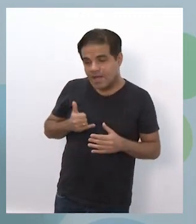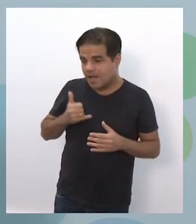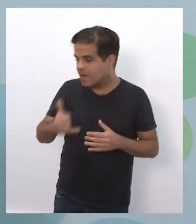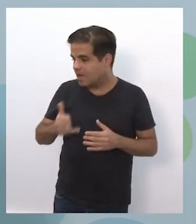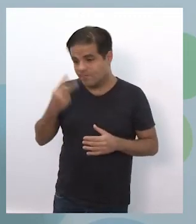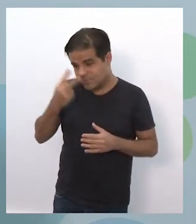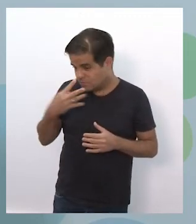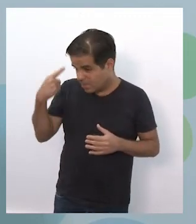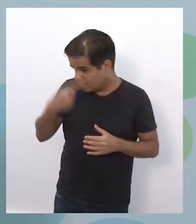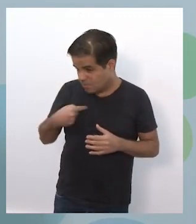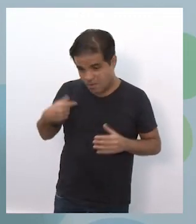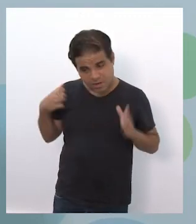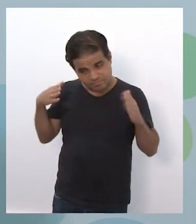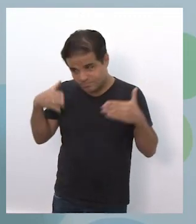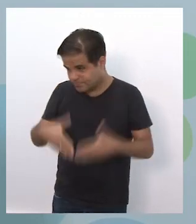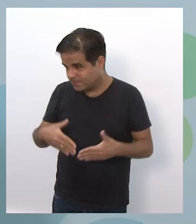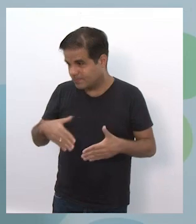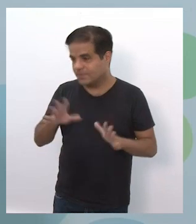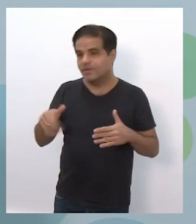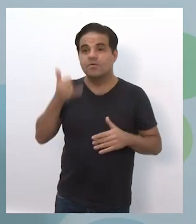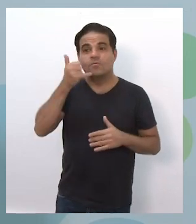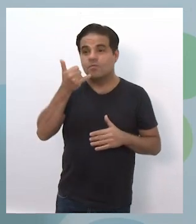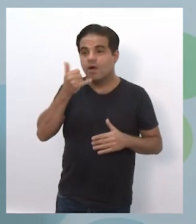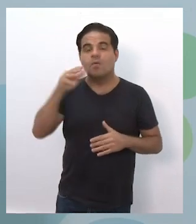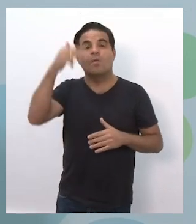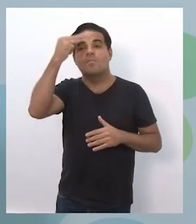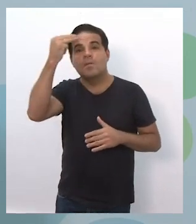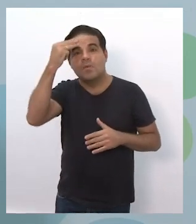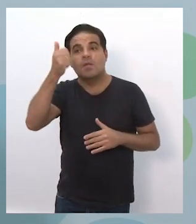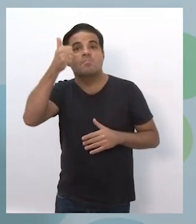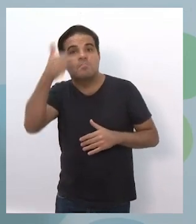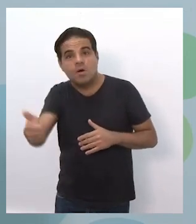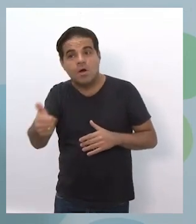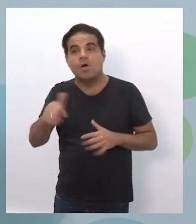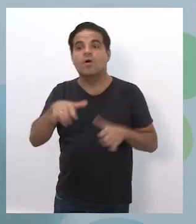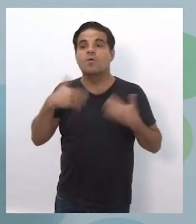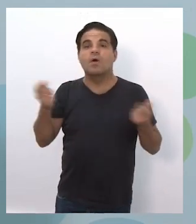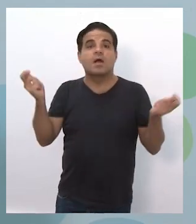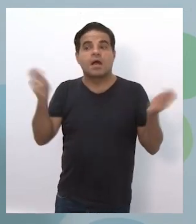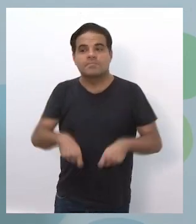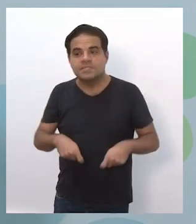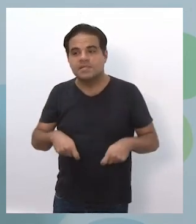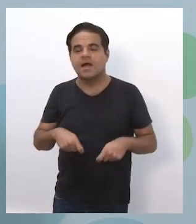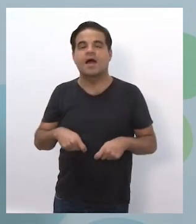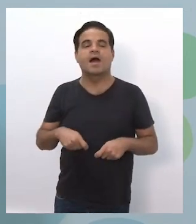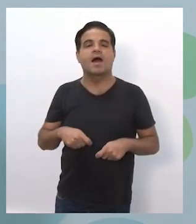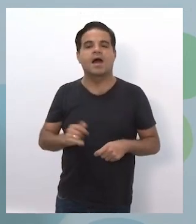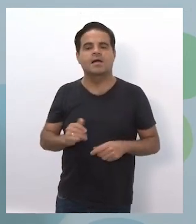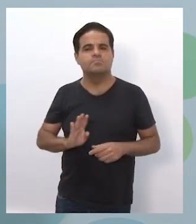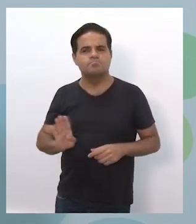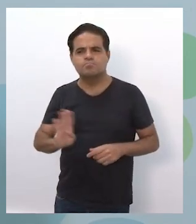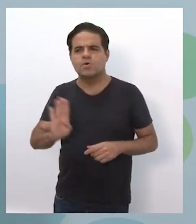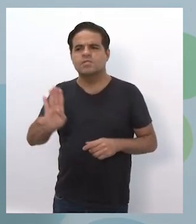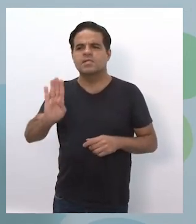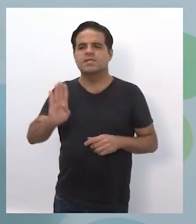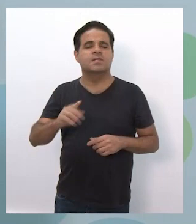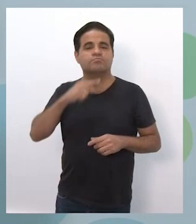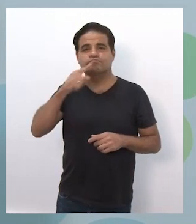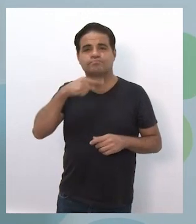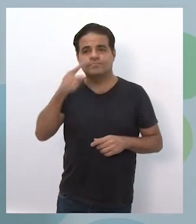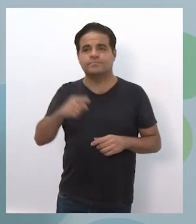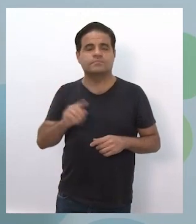quase 24 horas. Então, qual smartphone tem a memória boa? Qual tem a melhor capacidade de bateria, né? Porque não adianta eu ter um